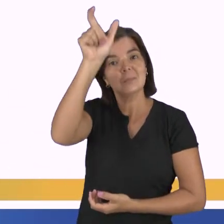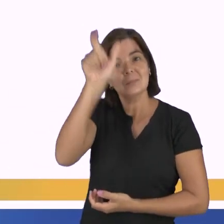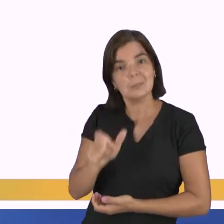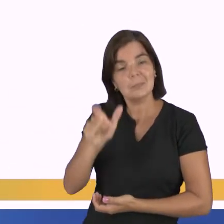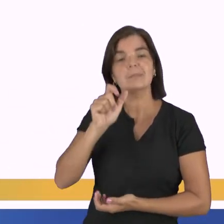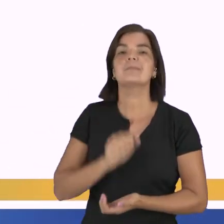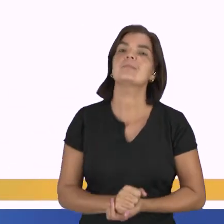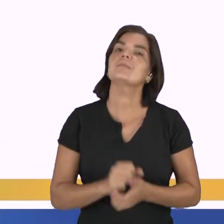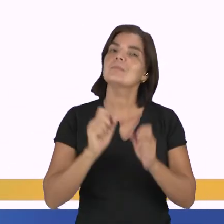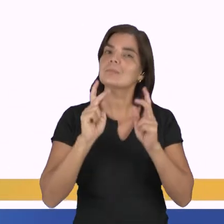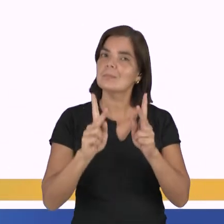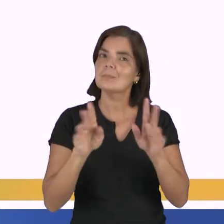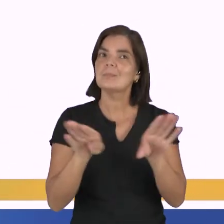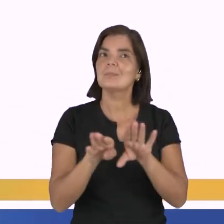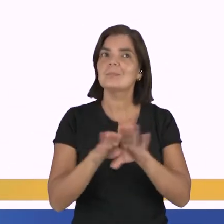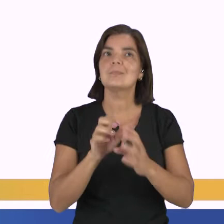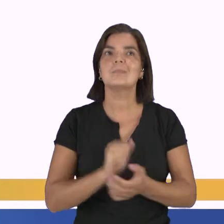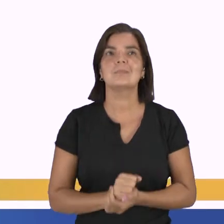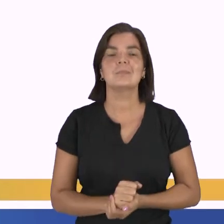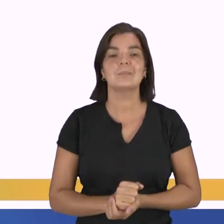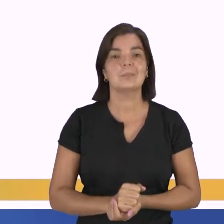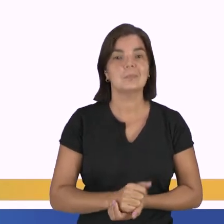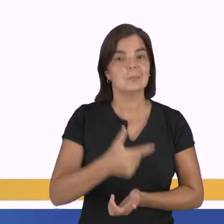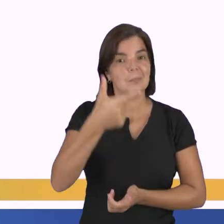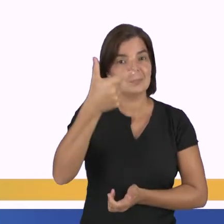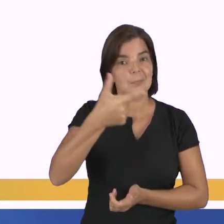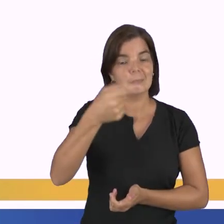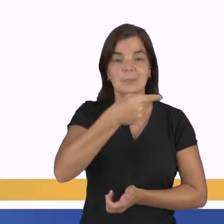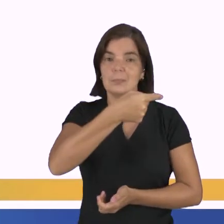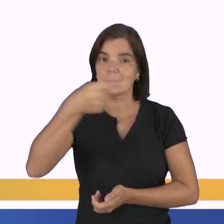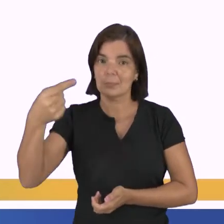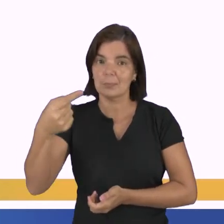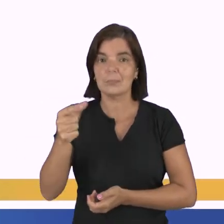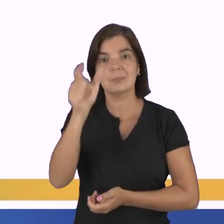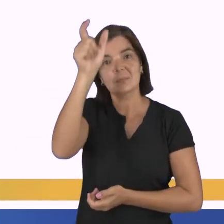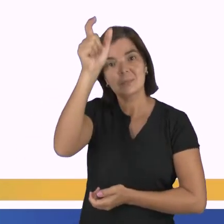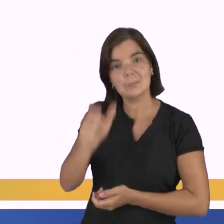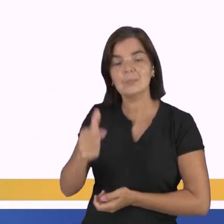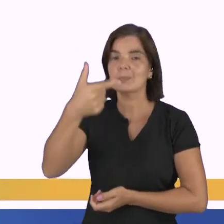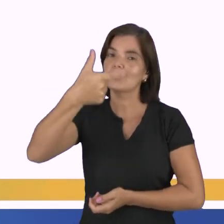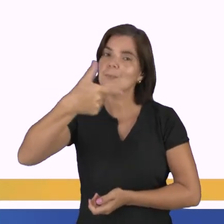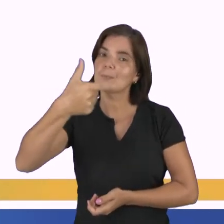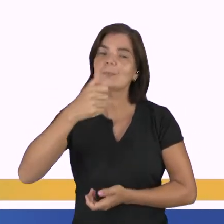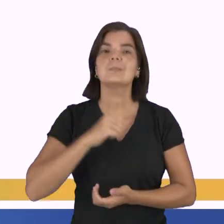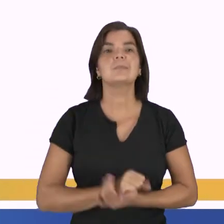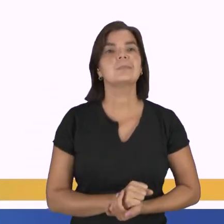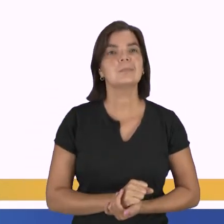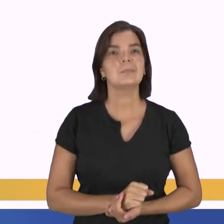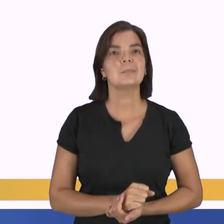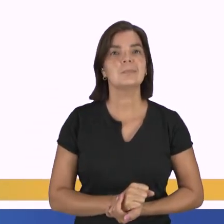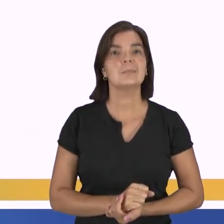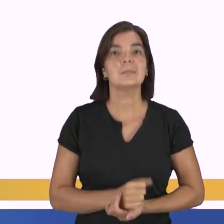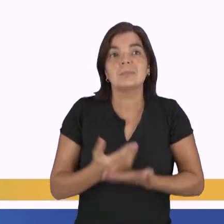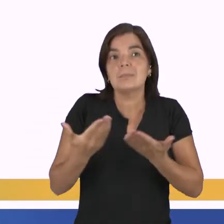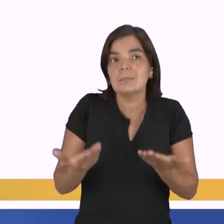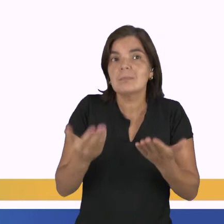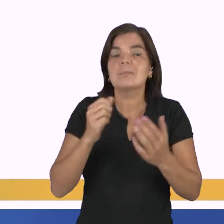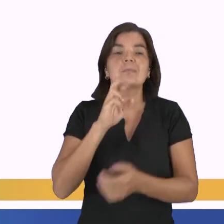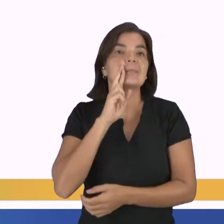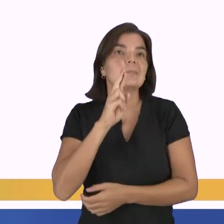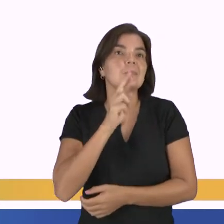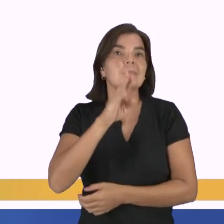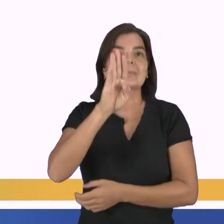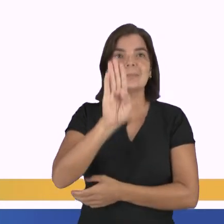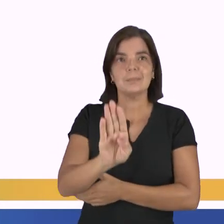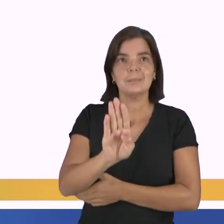coluna ok ele está aonde na segunda linha e respectivamente segundo a coluna tá então